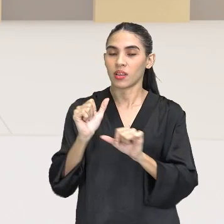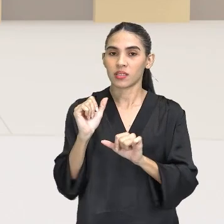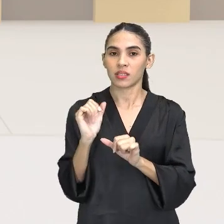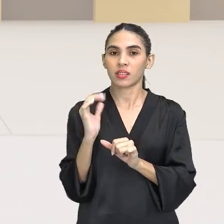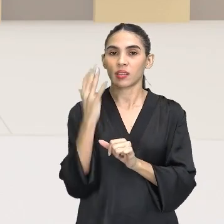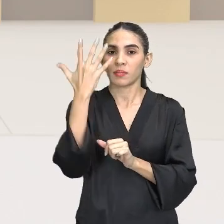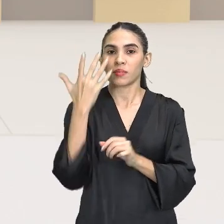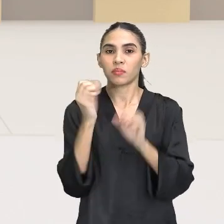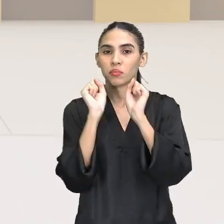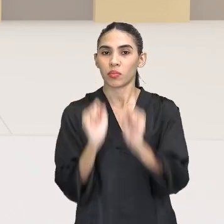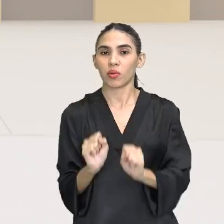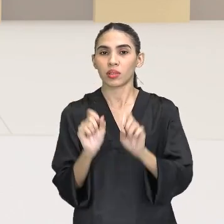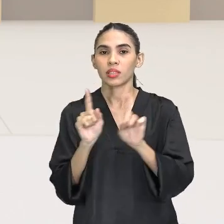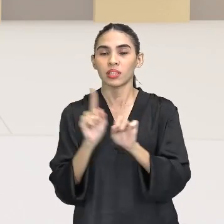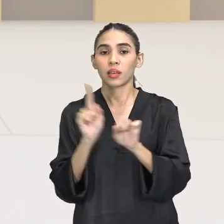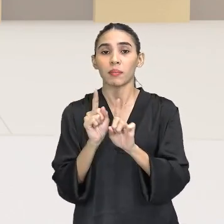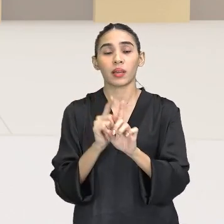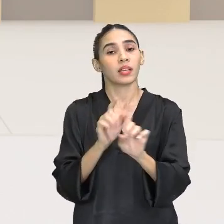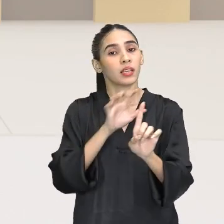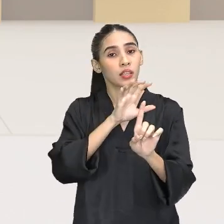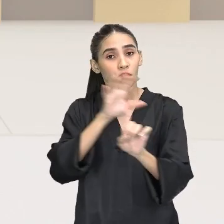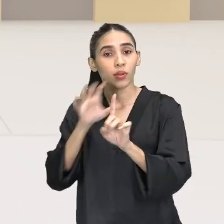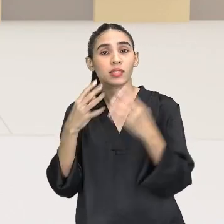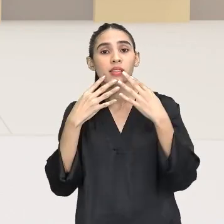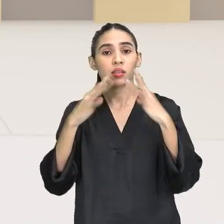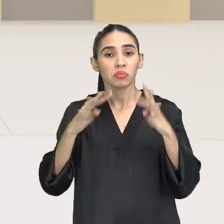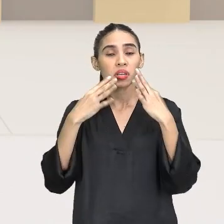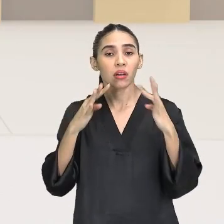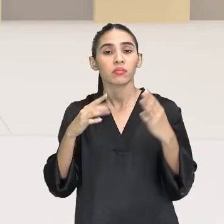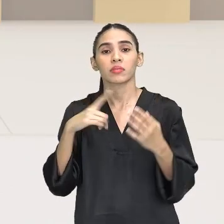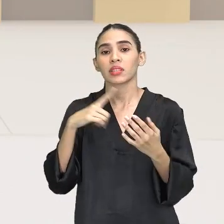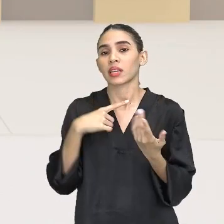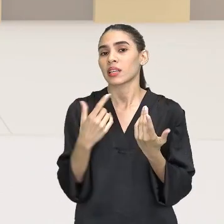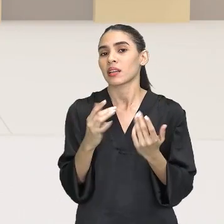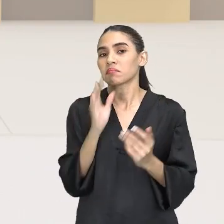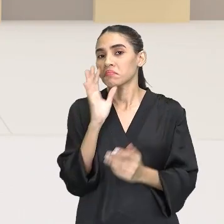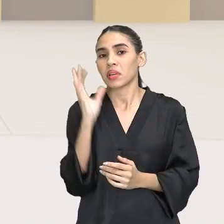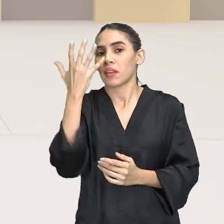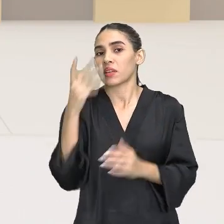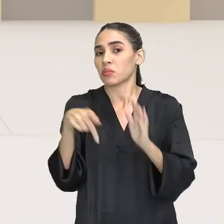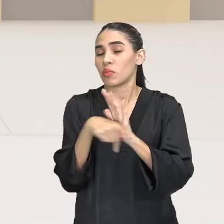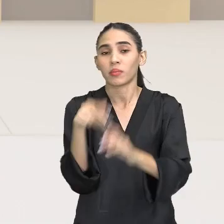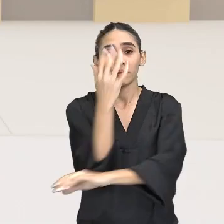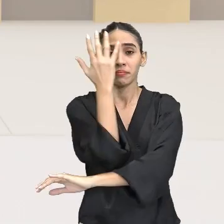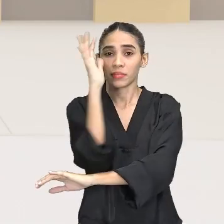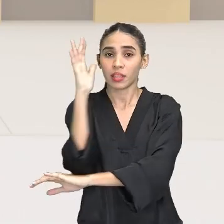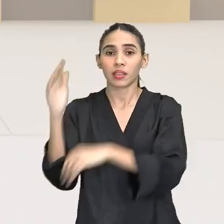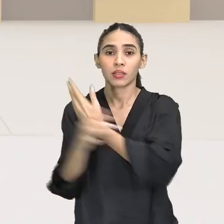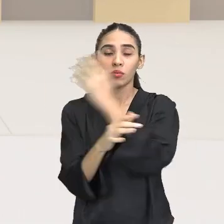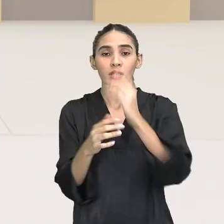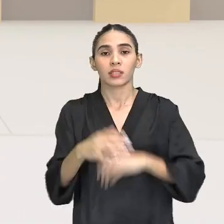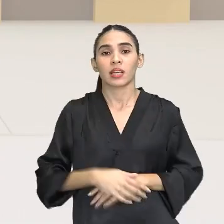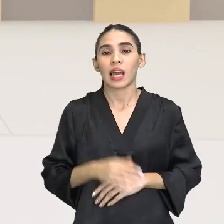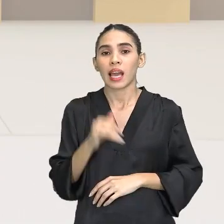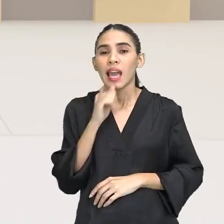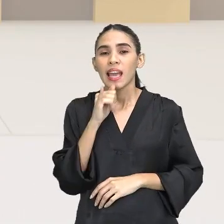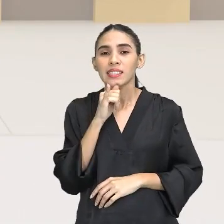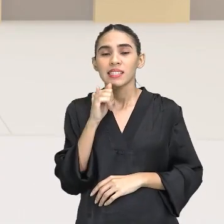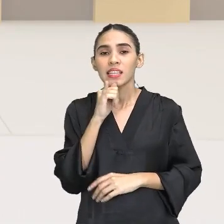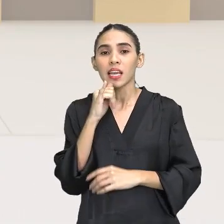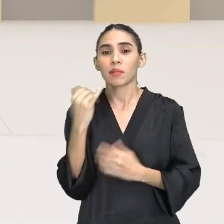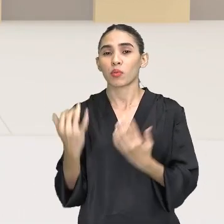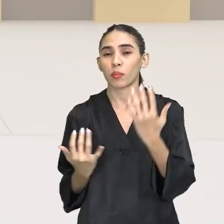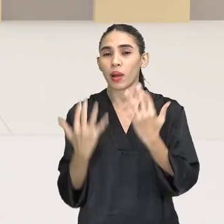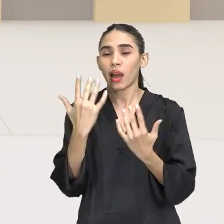também as suas causas naturais, né? Que estão relacionadas ali com os eventos da natureza, né? Como as atividades vulcânicas, a